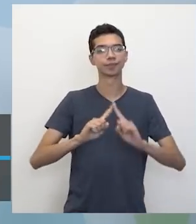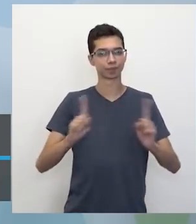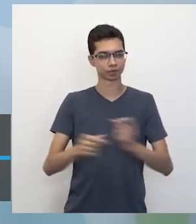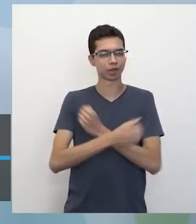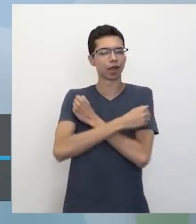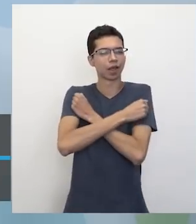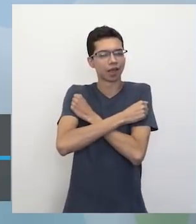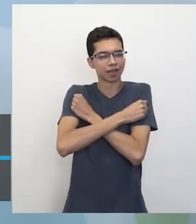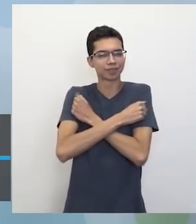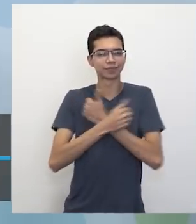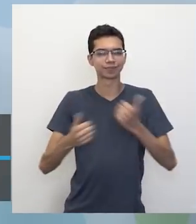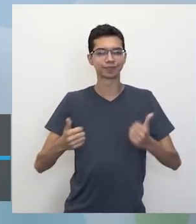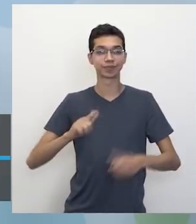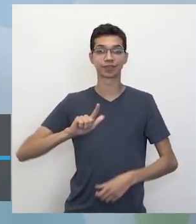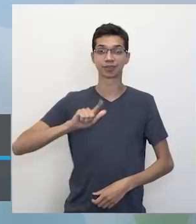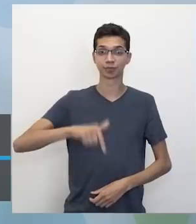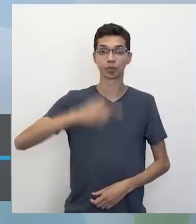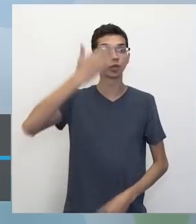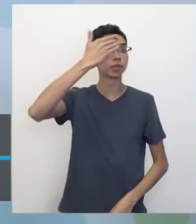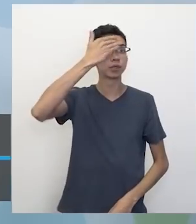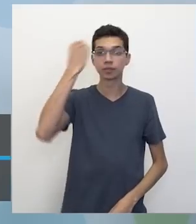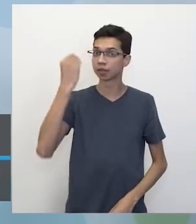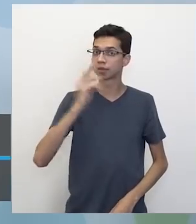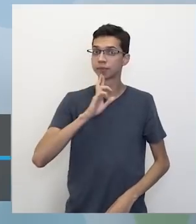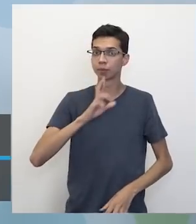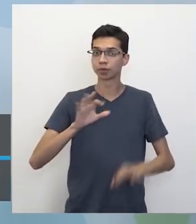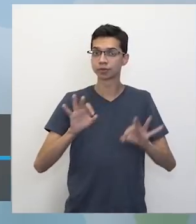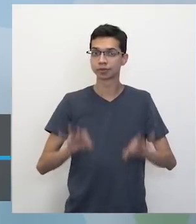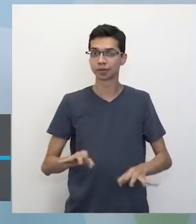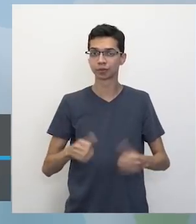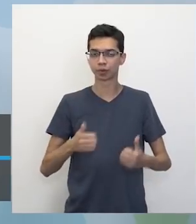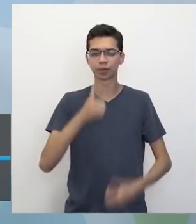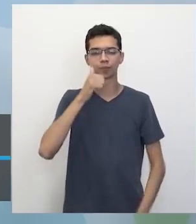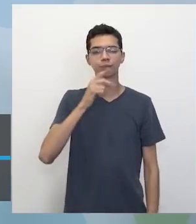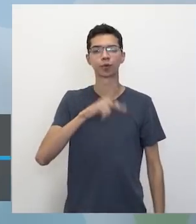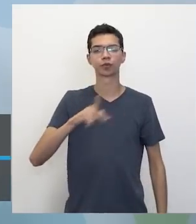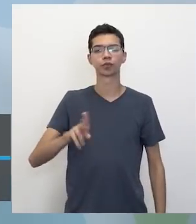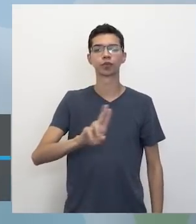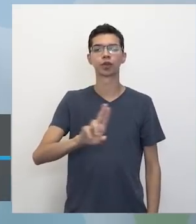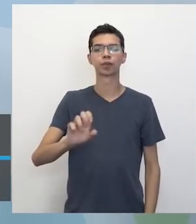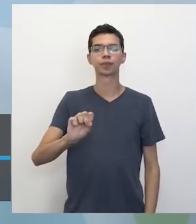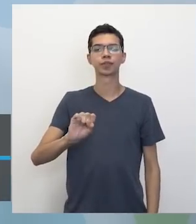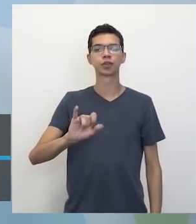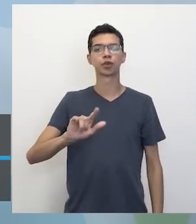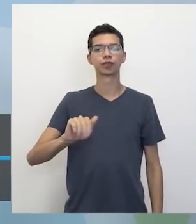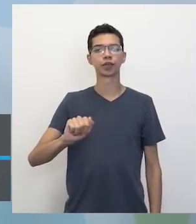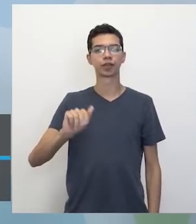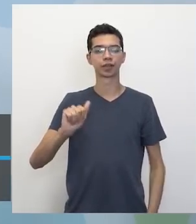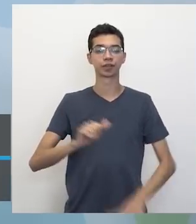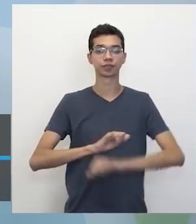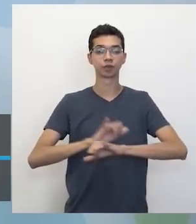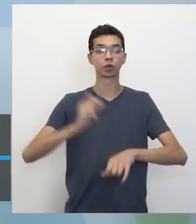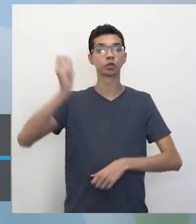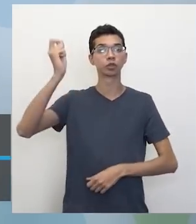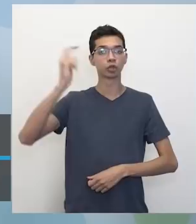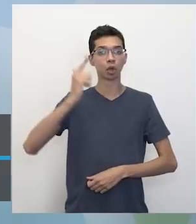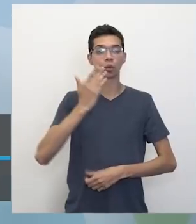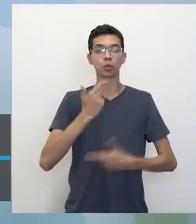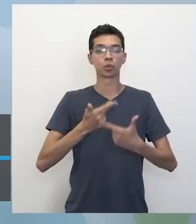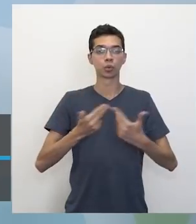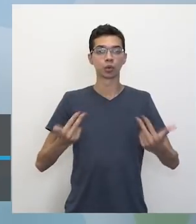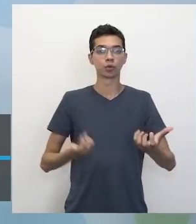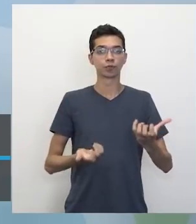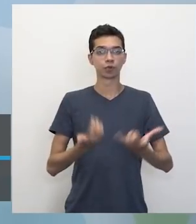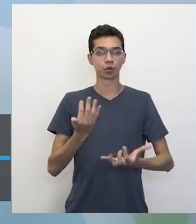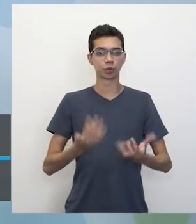Na próxima, os estudantes não esqueçam de marcar a resposta. E ainda a professora Silvana, sol, alimento, fogo. E a última que eu